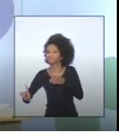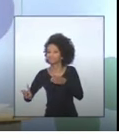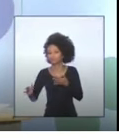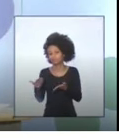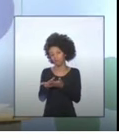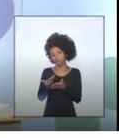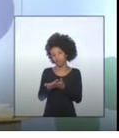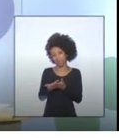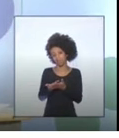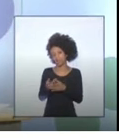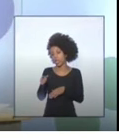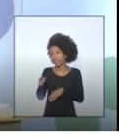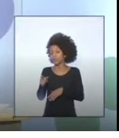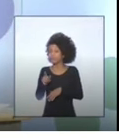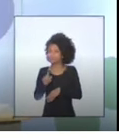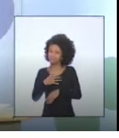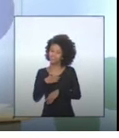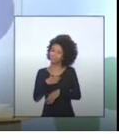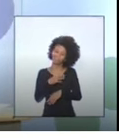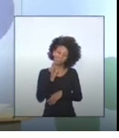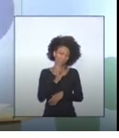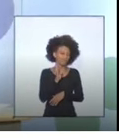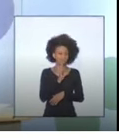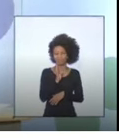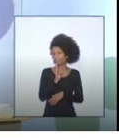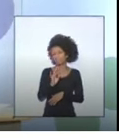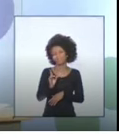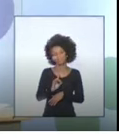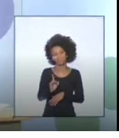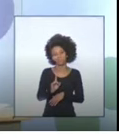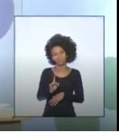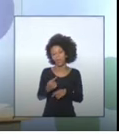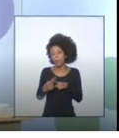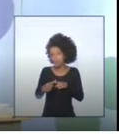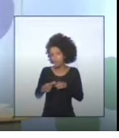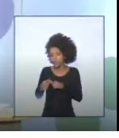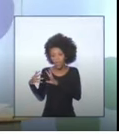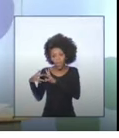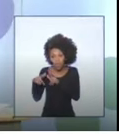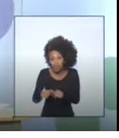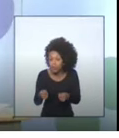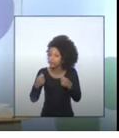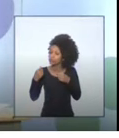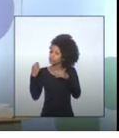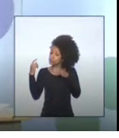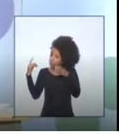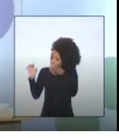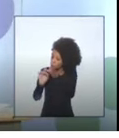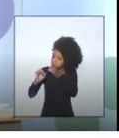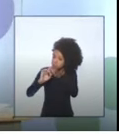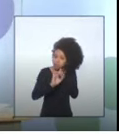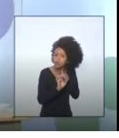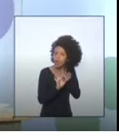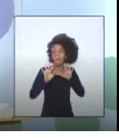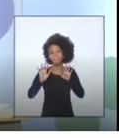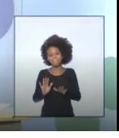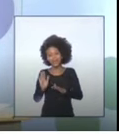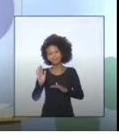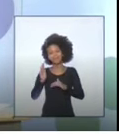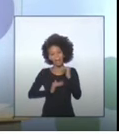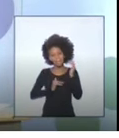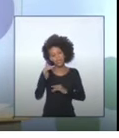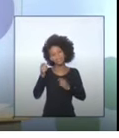aula. Isso não é uma atitude legal, né? Porque esse é um ambiente para todos participarem. Mas são ações que precisam ser